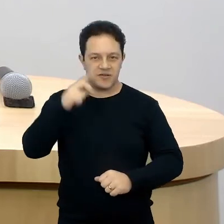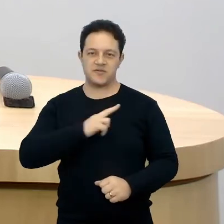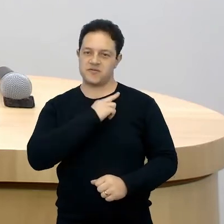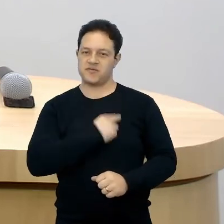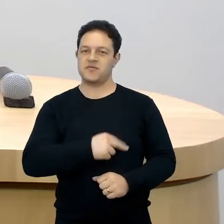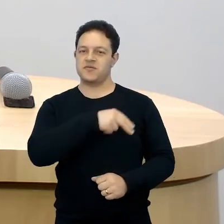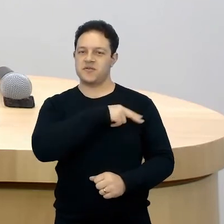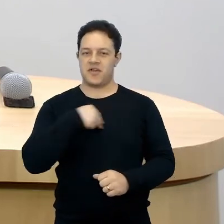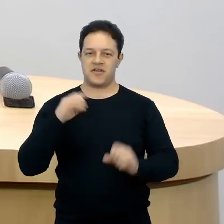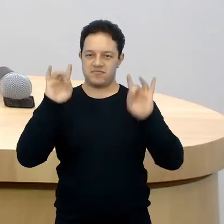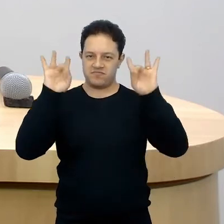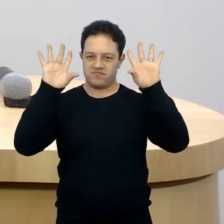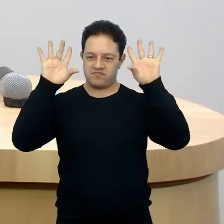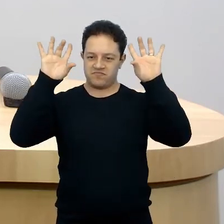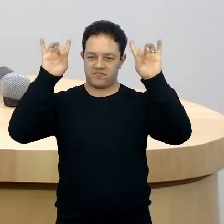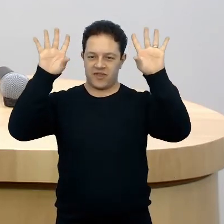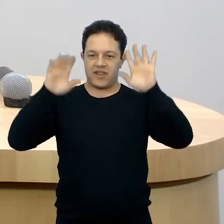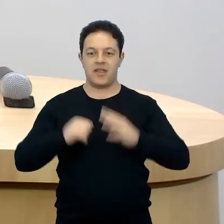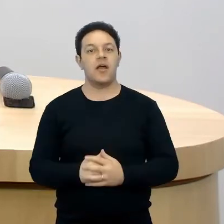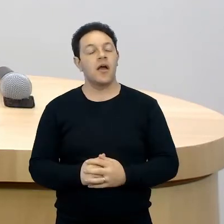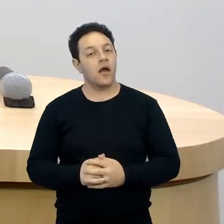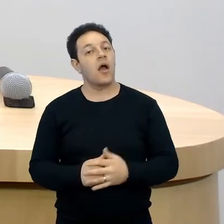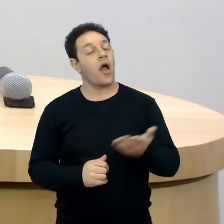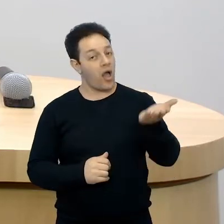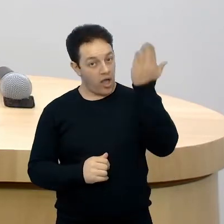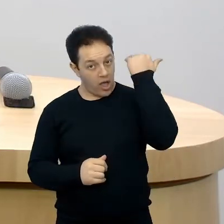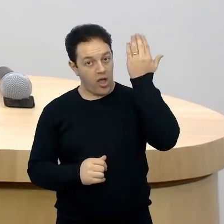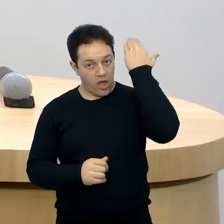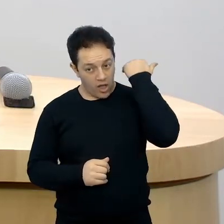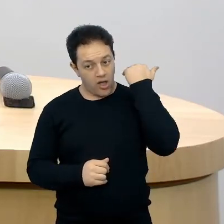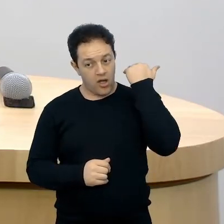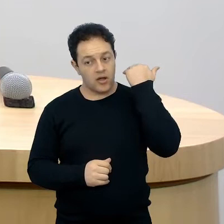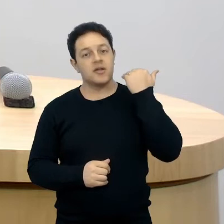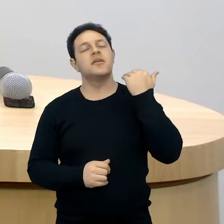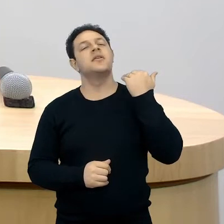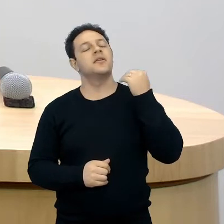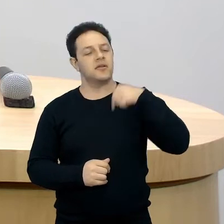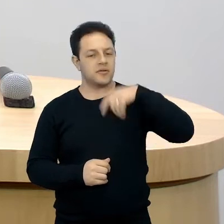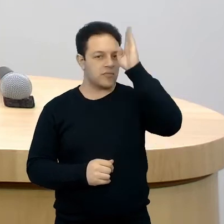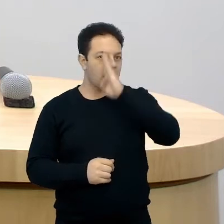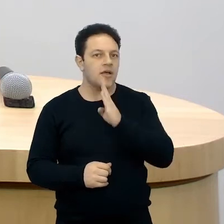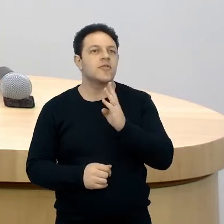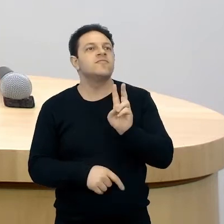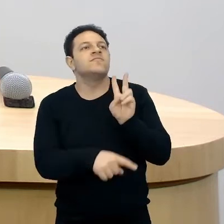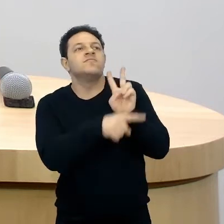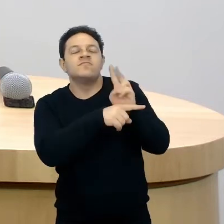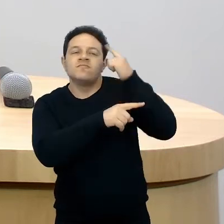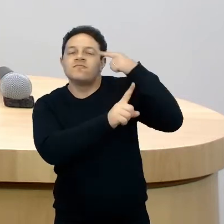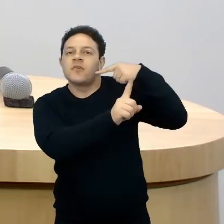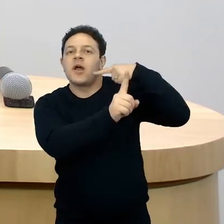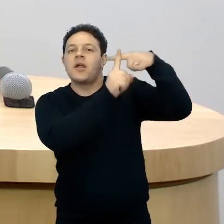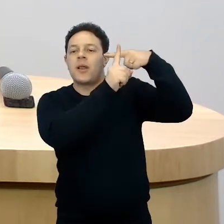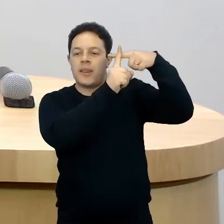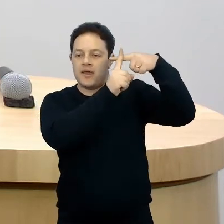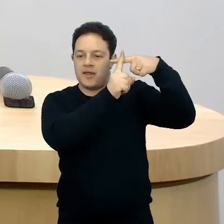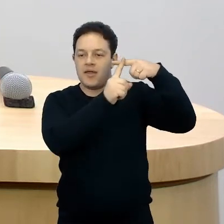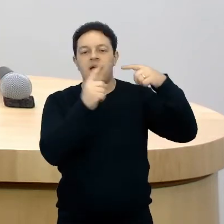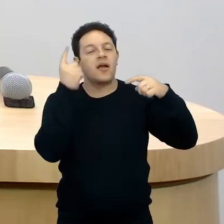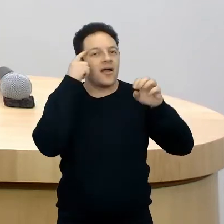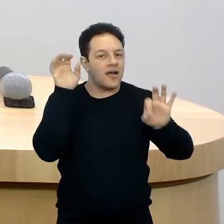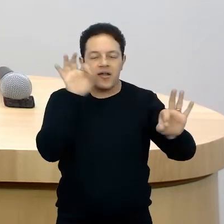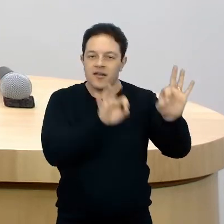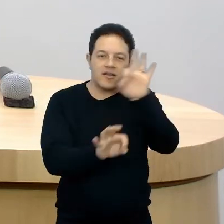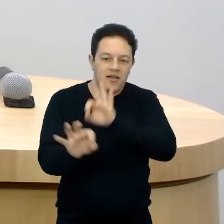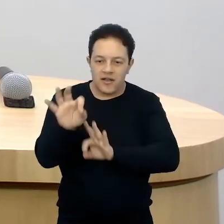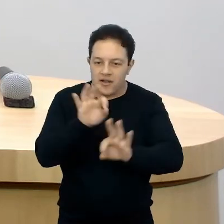viveu períodos de muito otimismo aqui no Brasil e com uma produção de inteligência